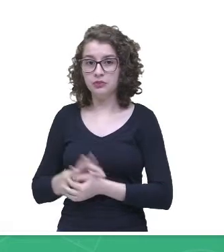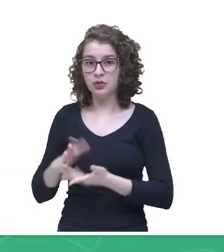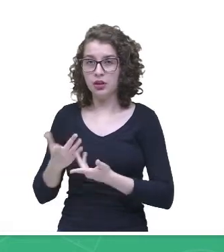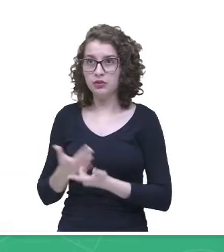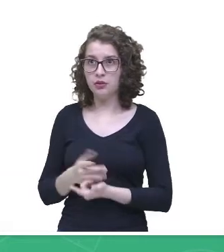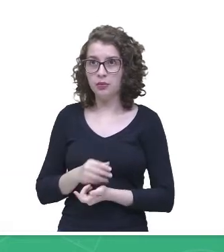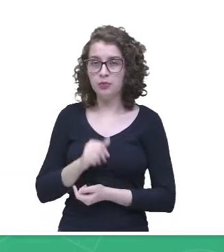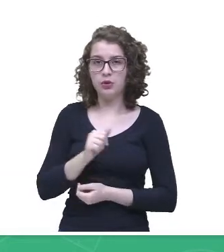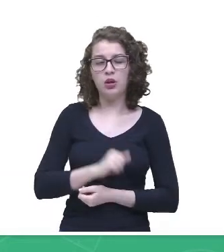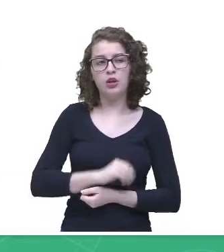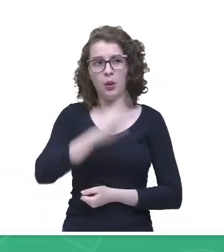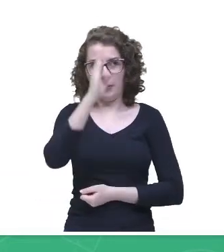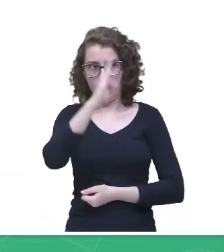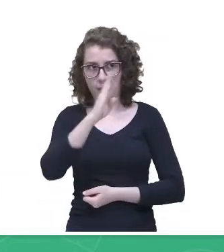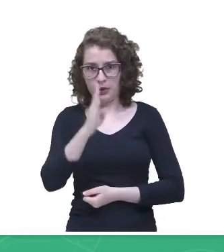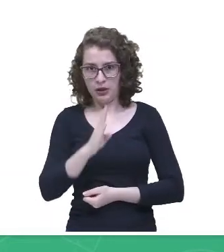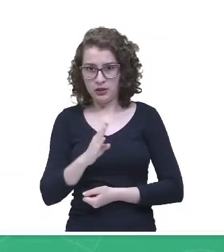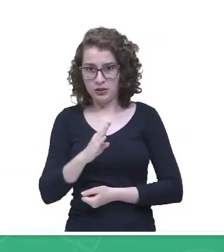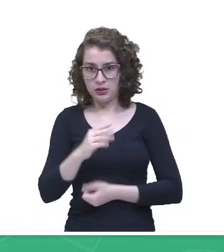menores divisões